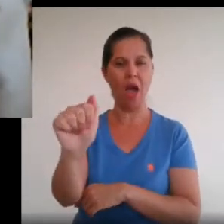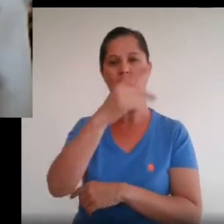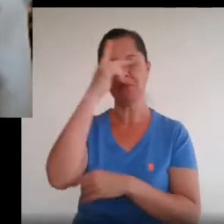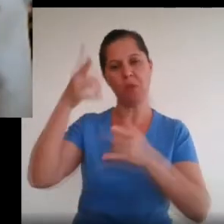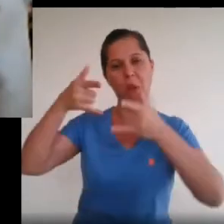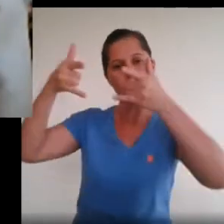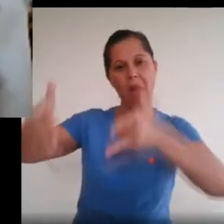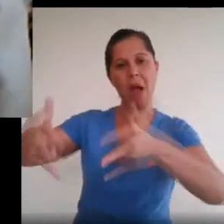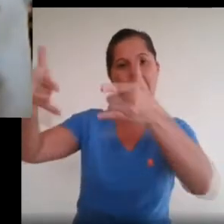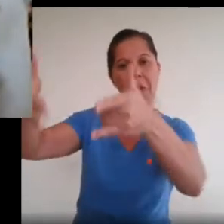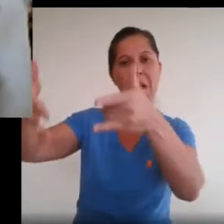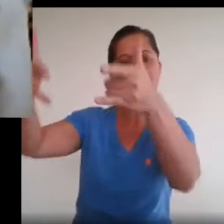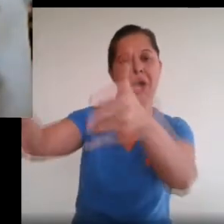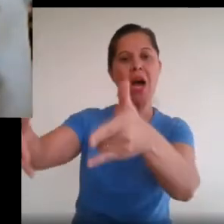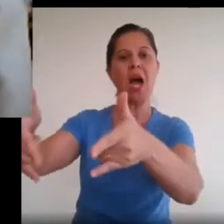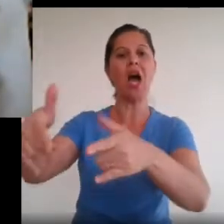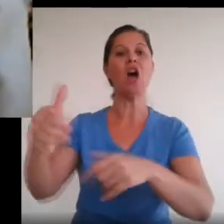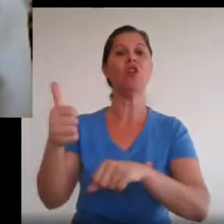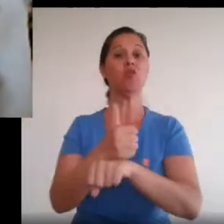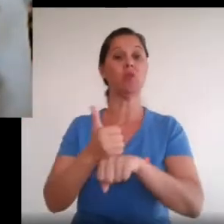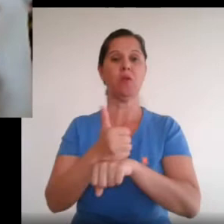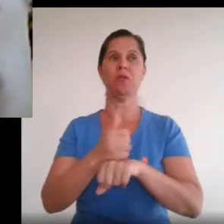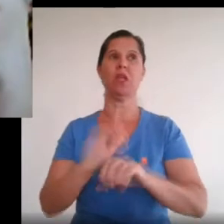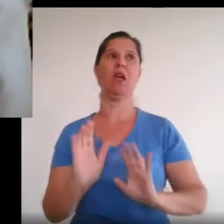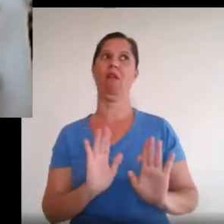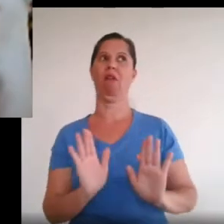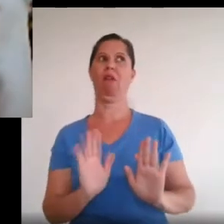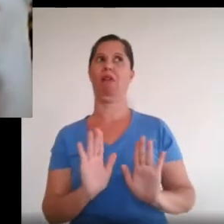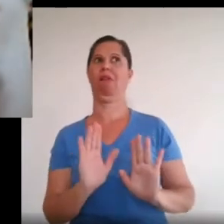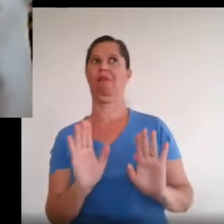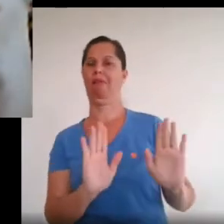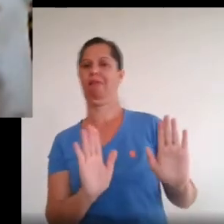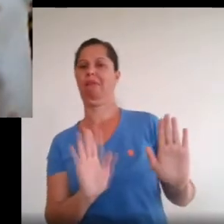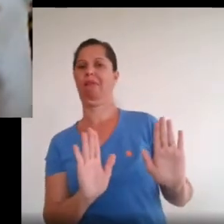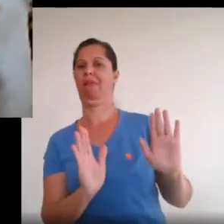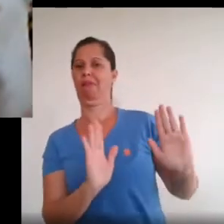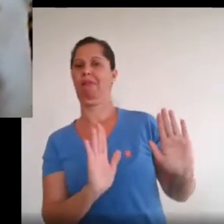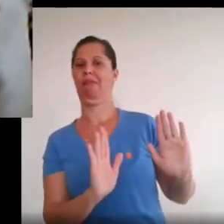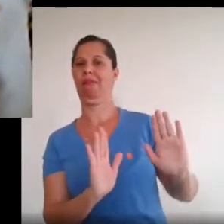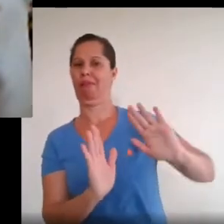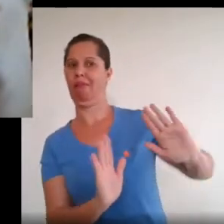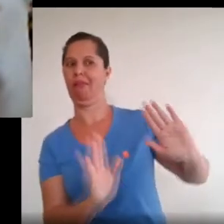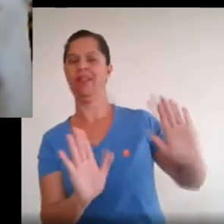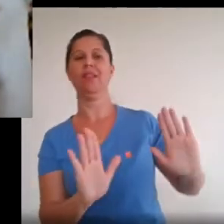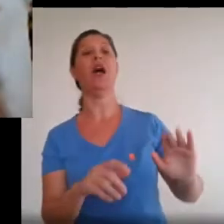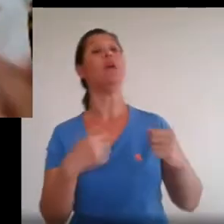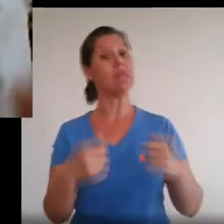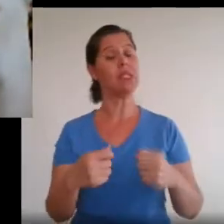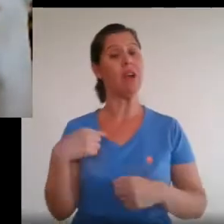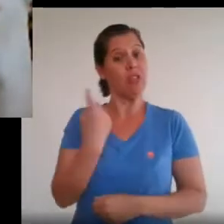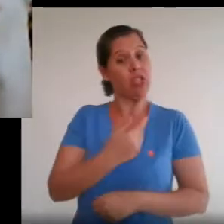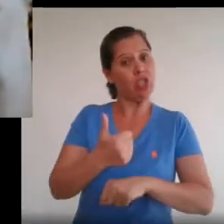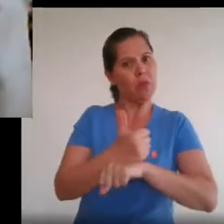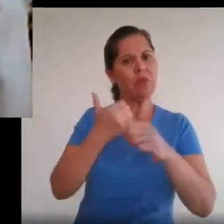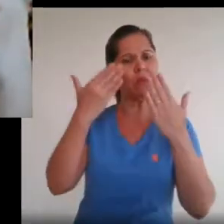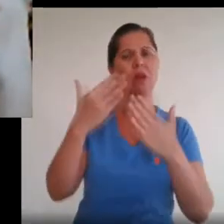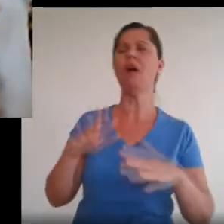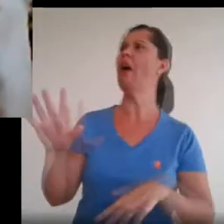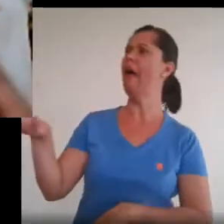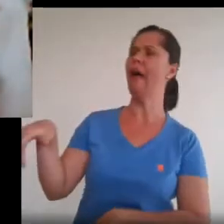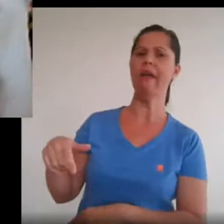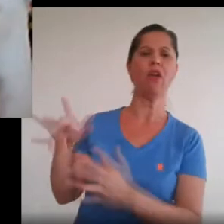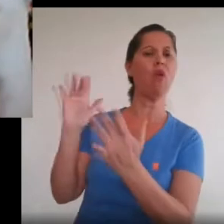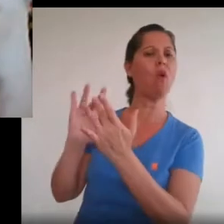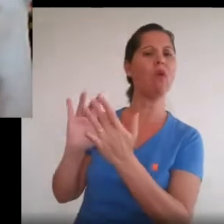os profissionais não iam atendê-los, e eles mandavam mensagem para as psicólogas, e a gente tendo que entrar em contato com a unidade básica de